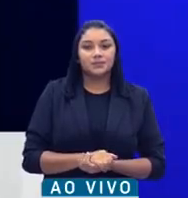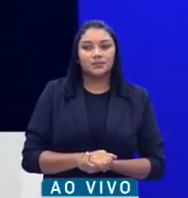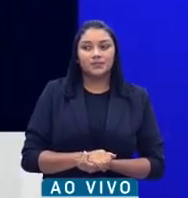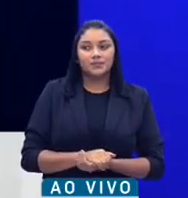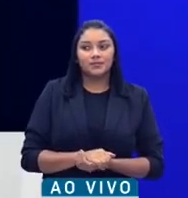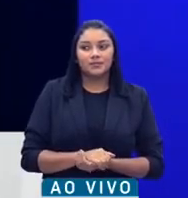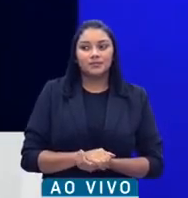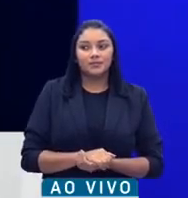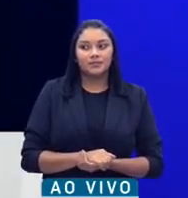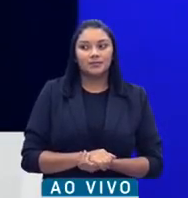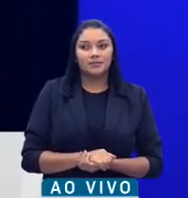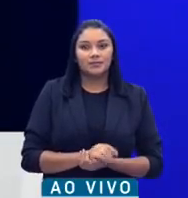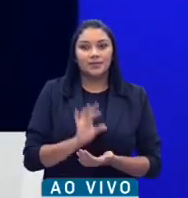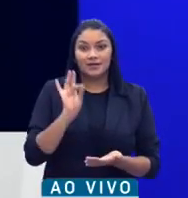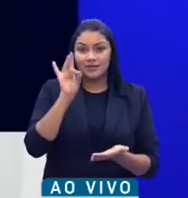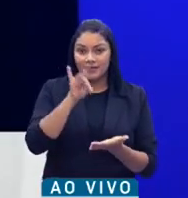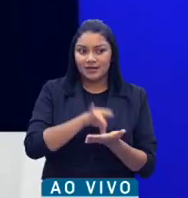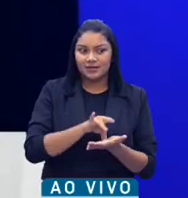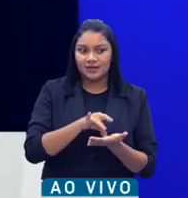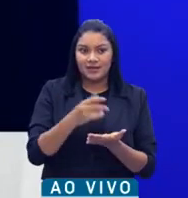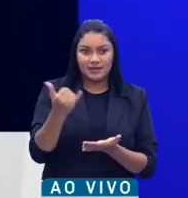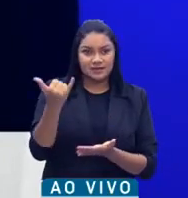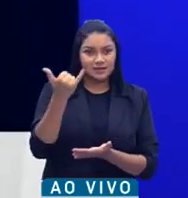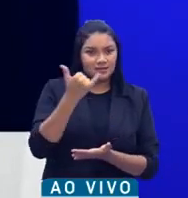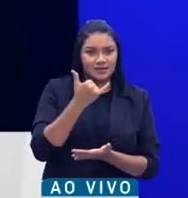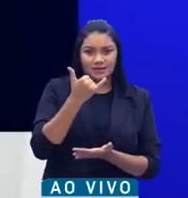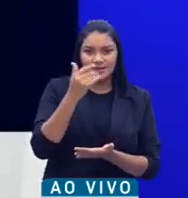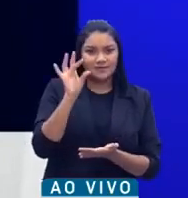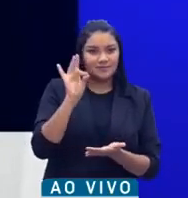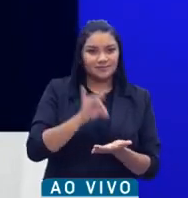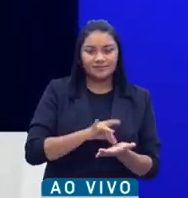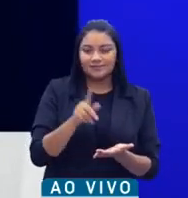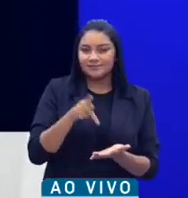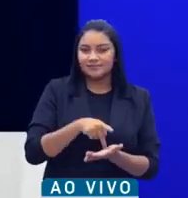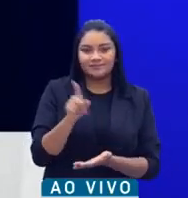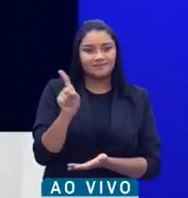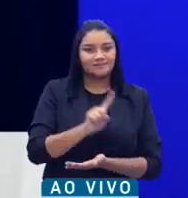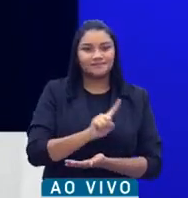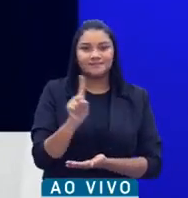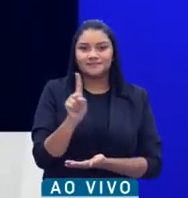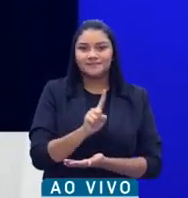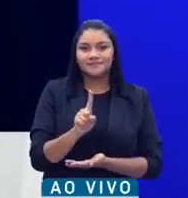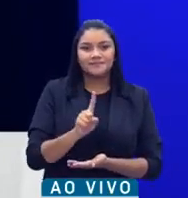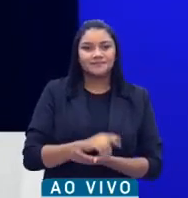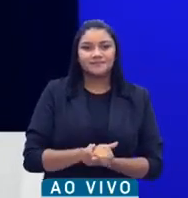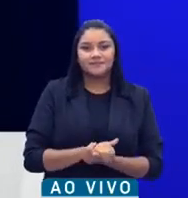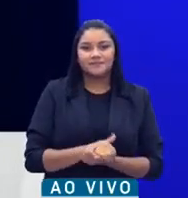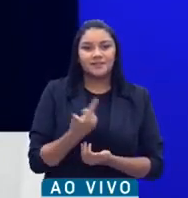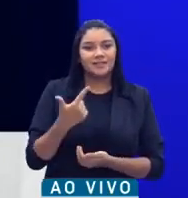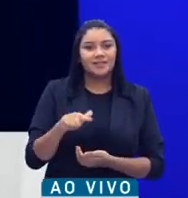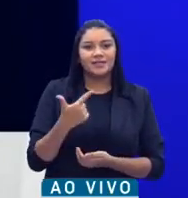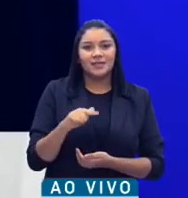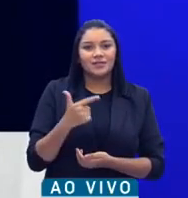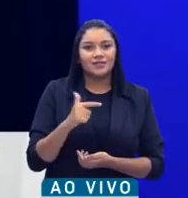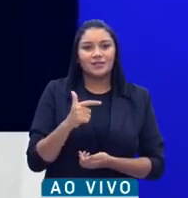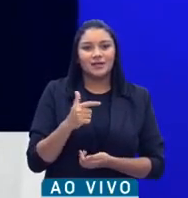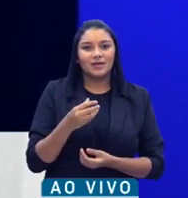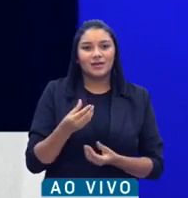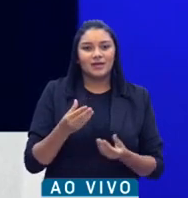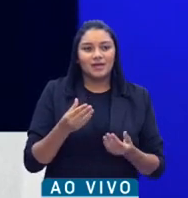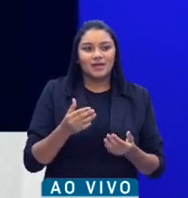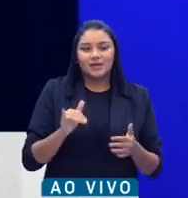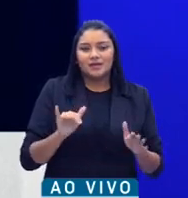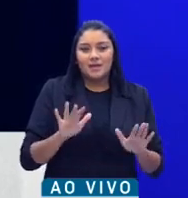verdade, essa informação ela não é real. Não existe nenhum tipo de favoritismo dentro